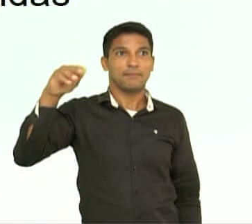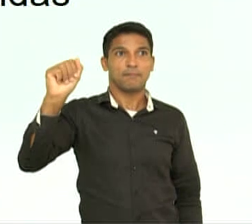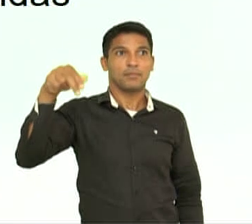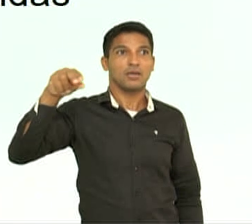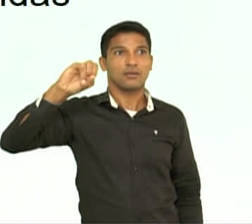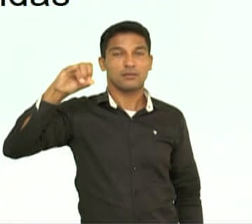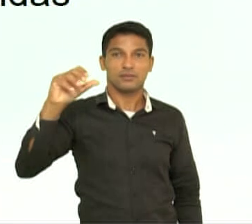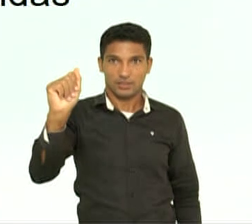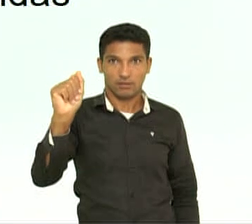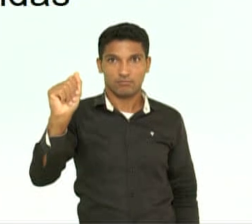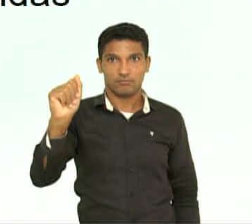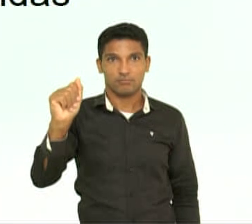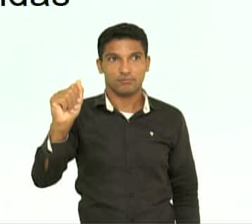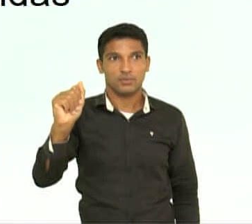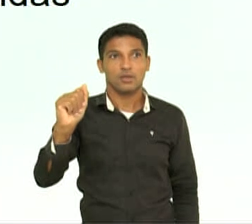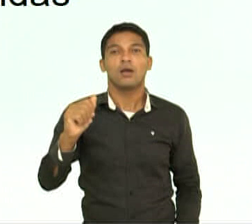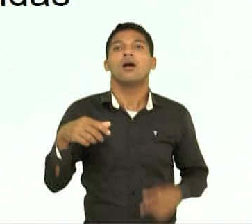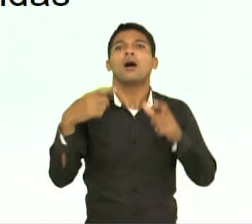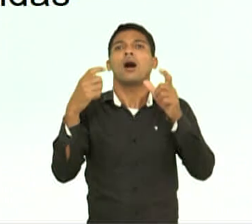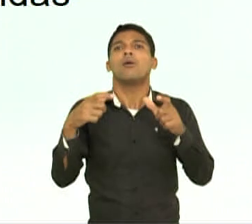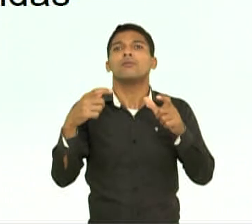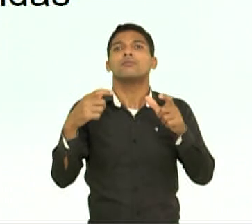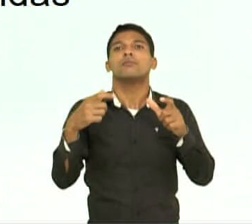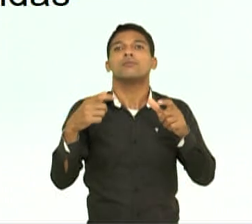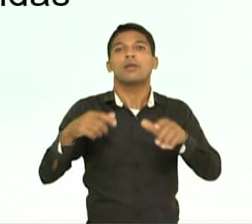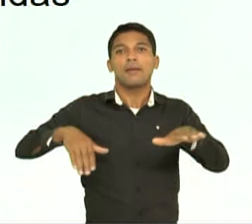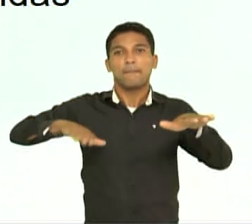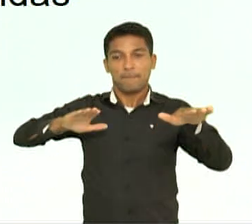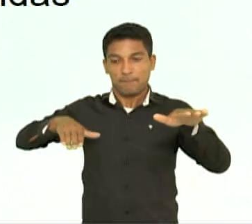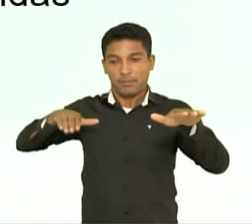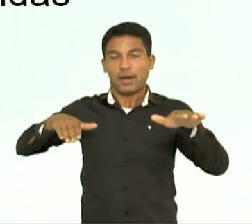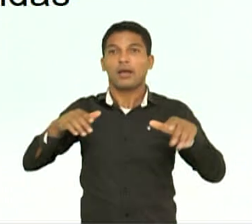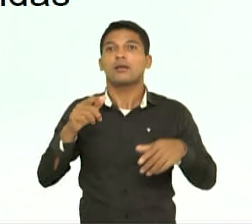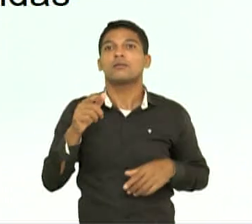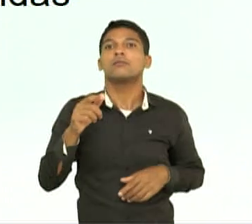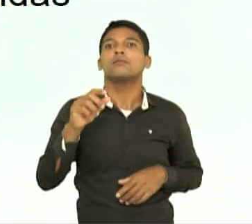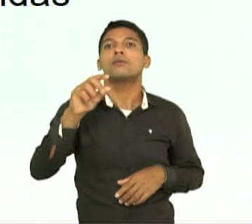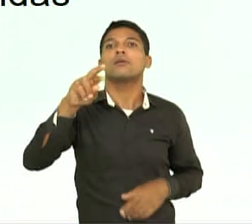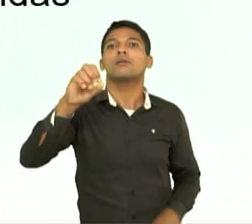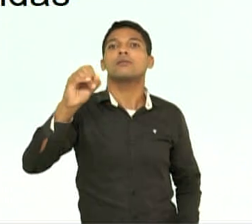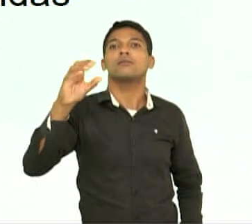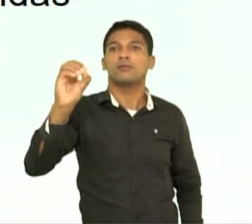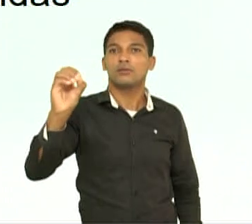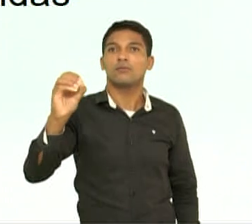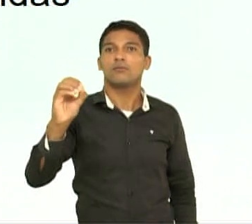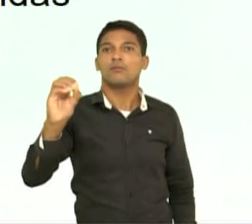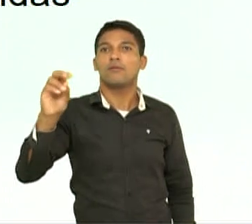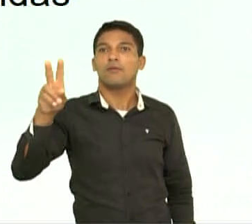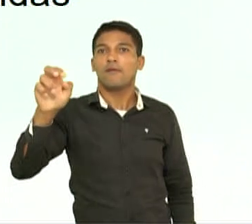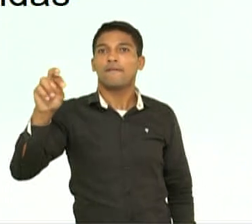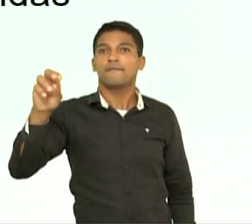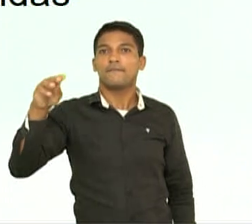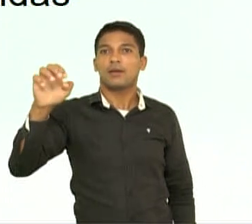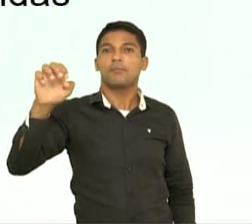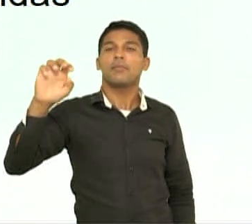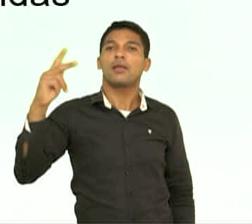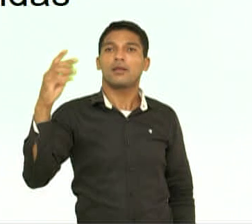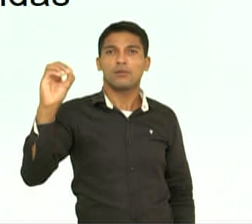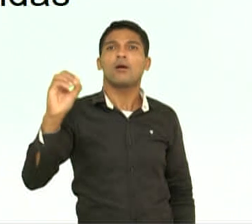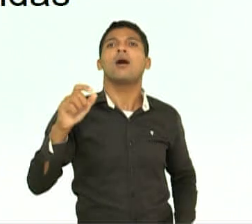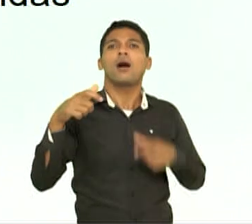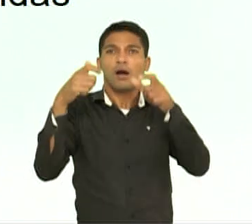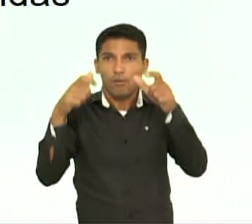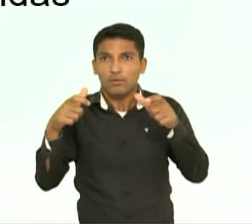fevereiro, originalmente na praia do Rio Vermelho, em Salvador, Bahia. Então, alguns pesquisadores atribuem a origem dessa festa